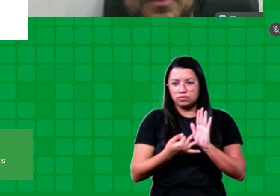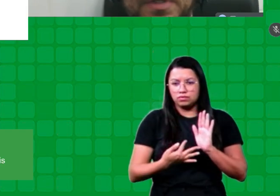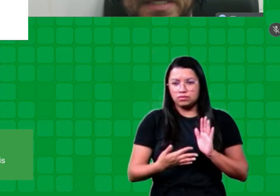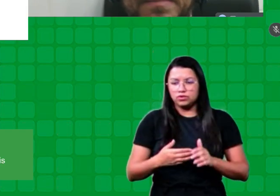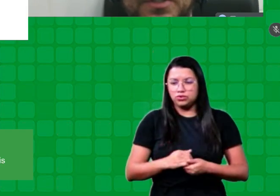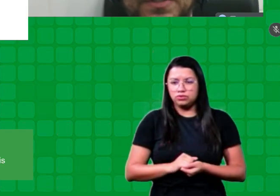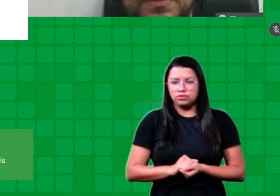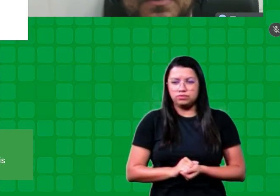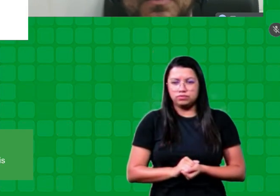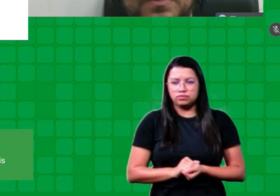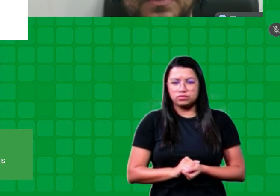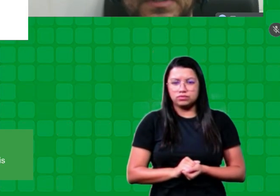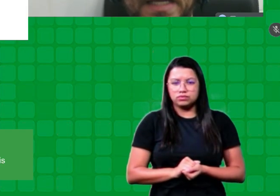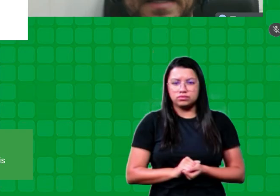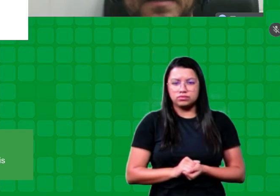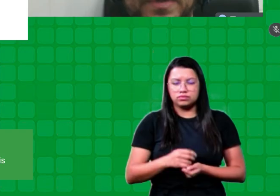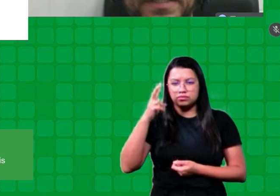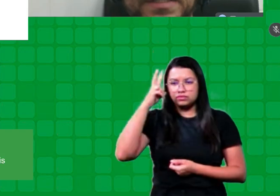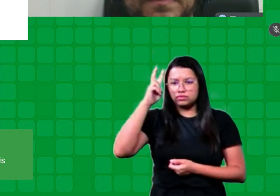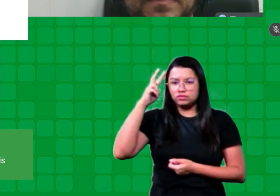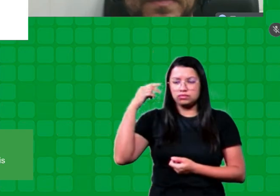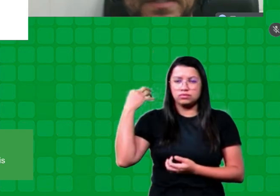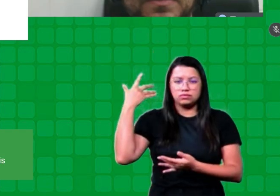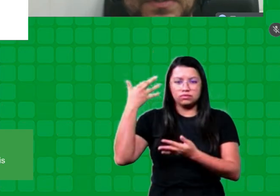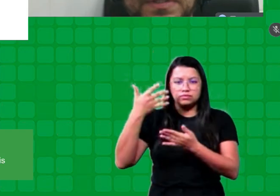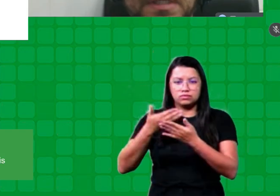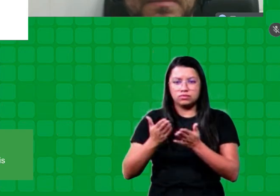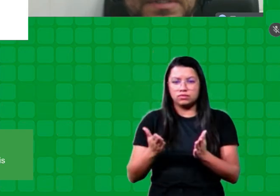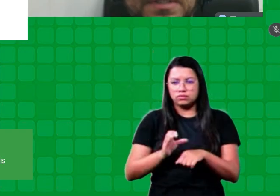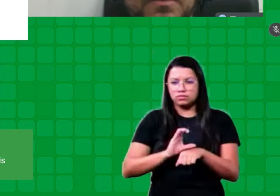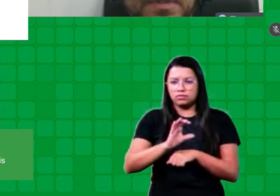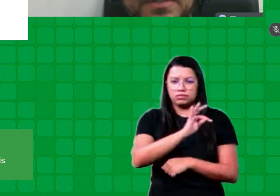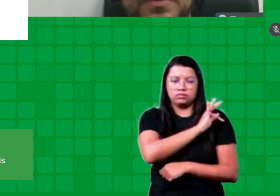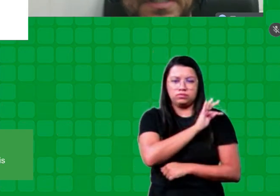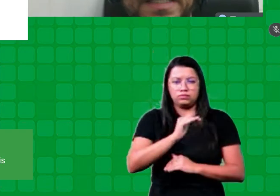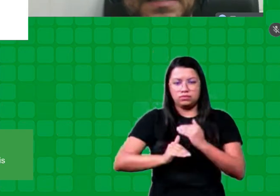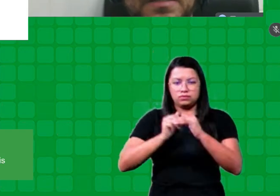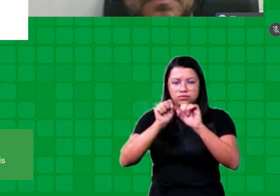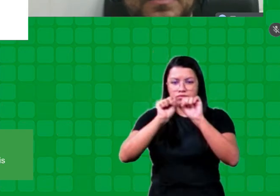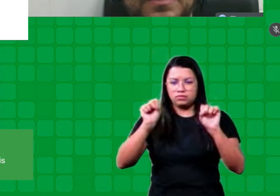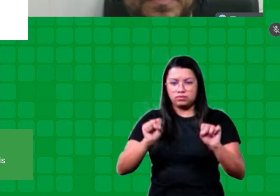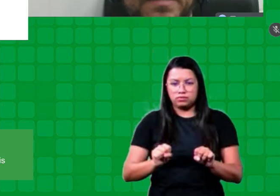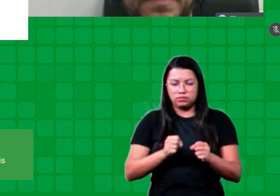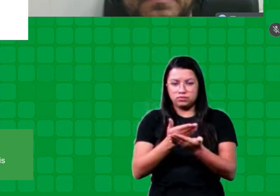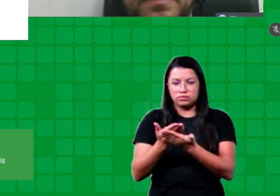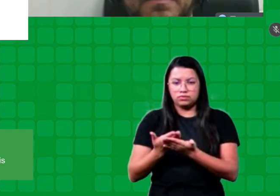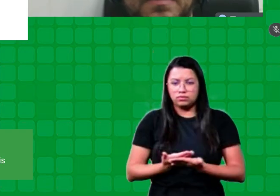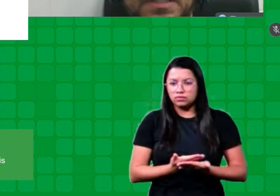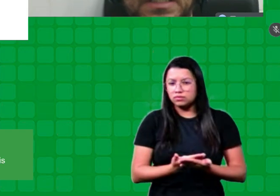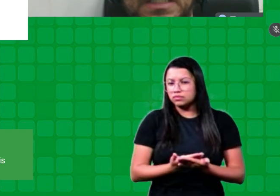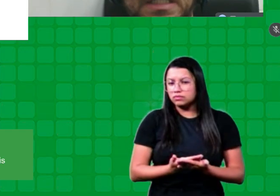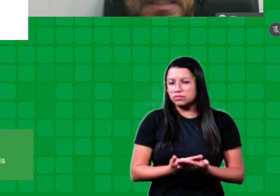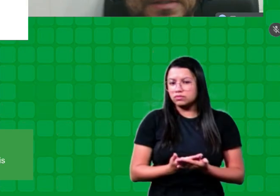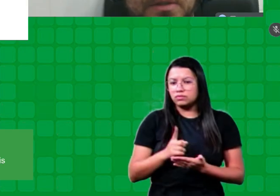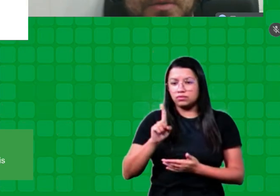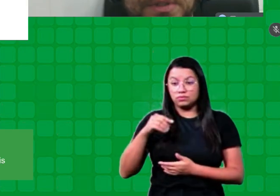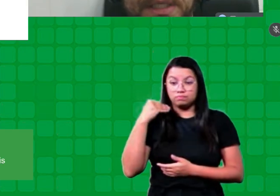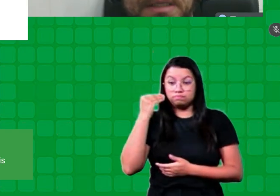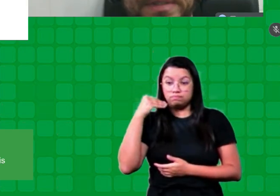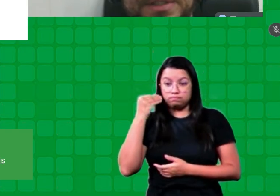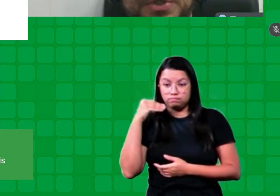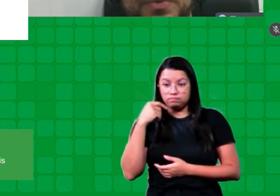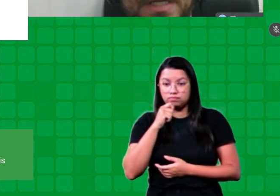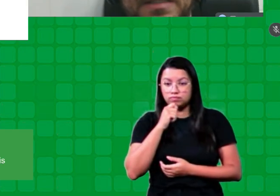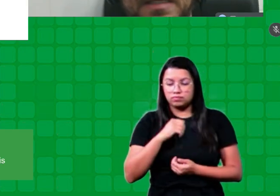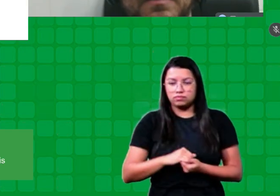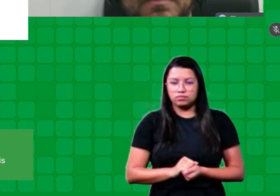é que, historicamente, esse curso de técnico em desenvolvimento de sistemas educacionais, ele é um curso experimental. Então, esse curso ele